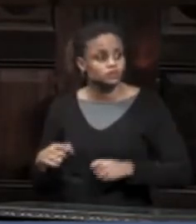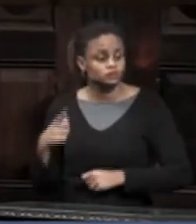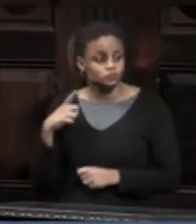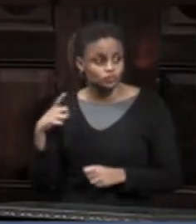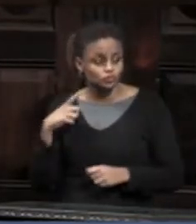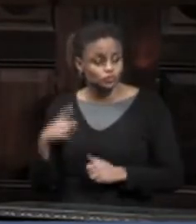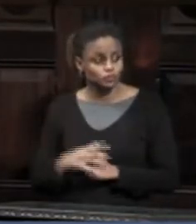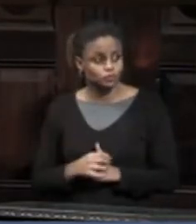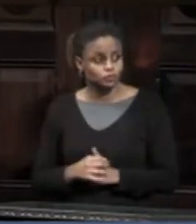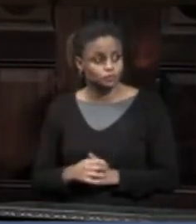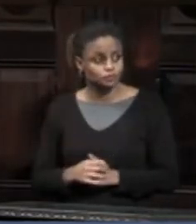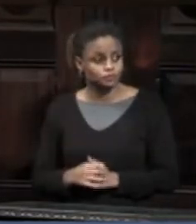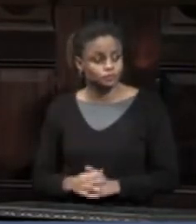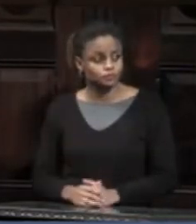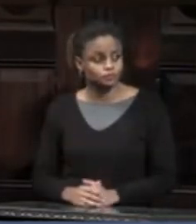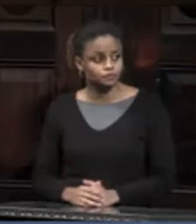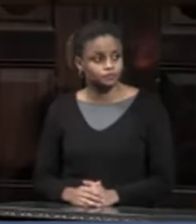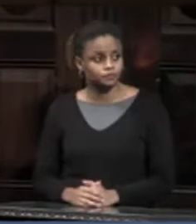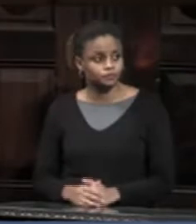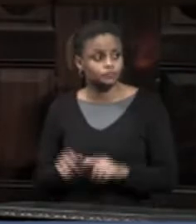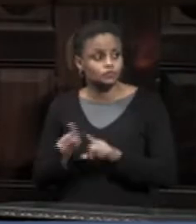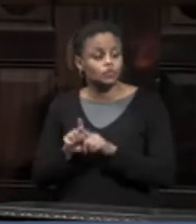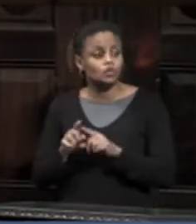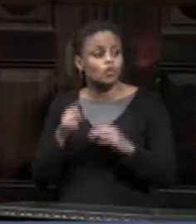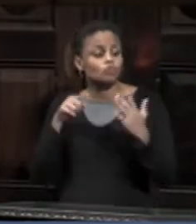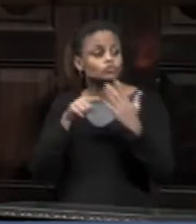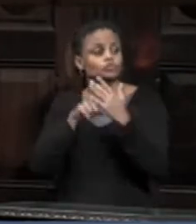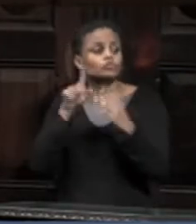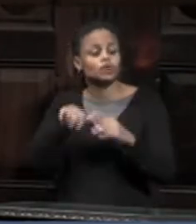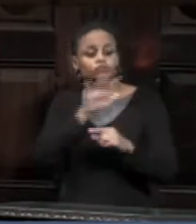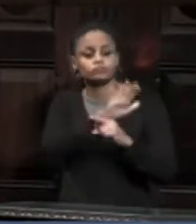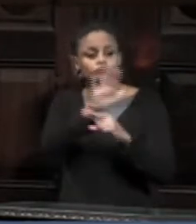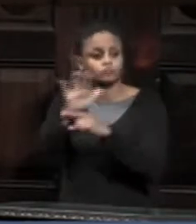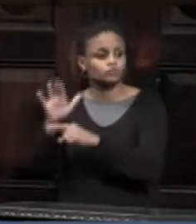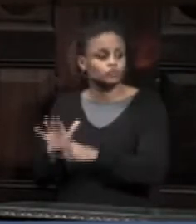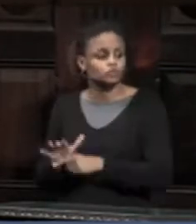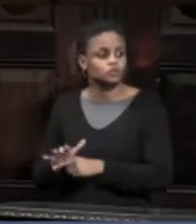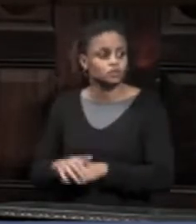Nacional e com a missão de defendê-las, também